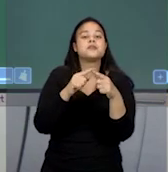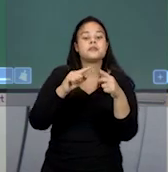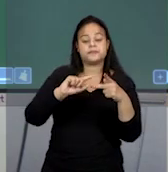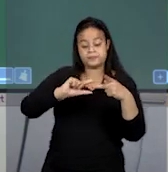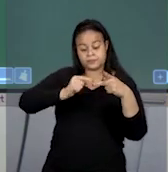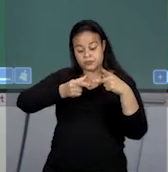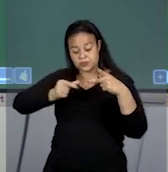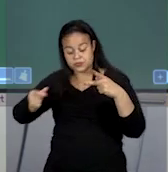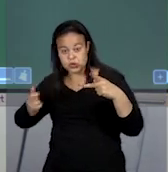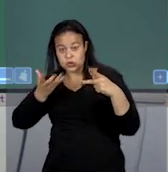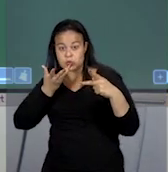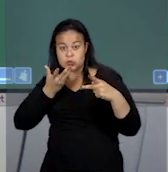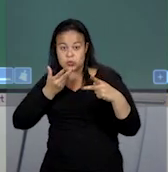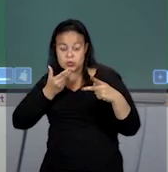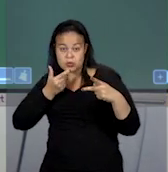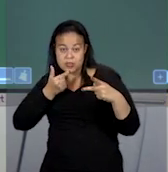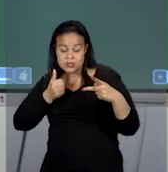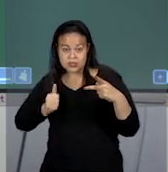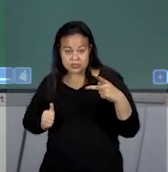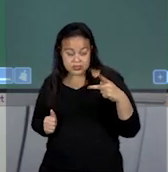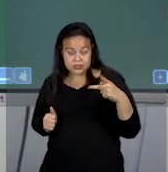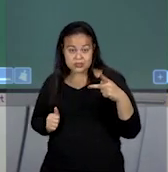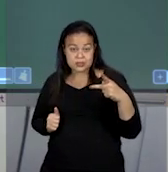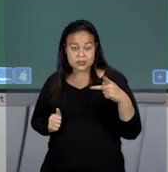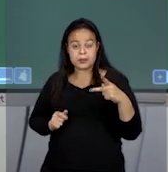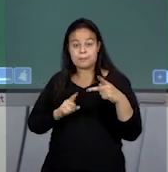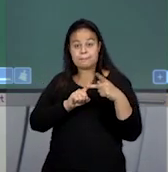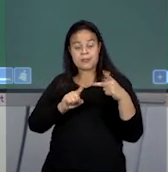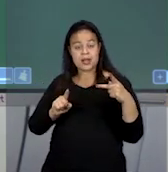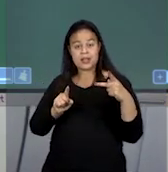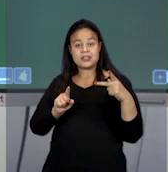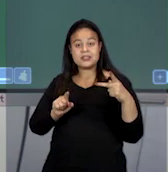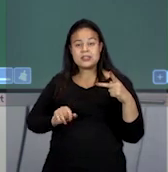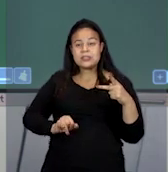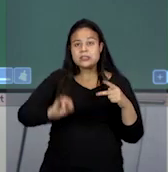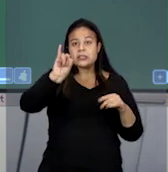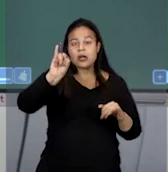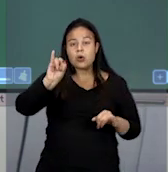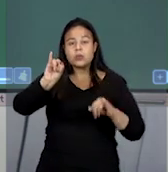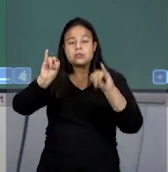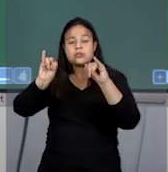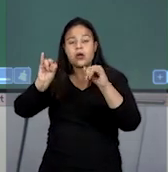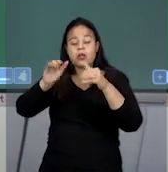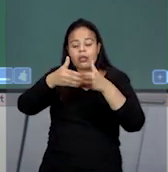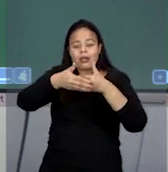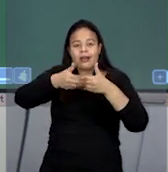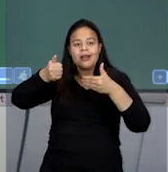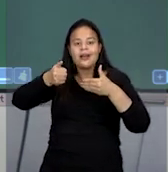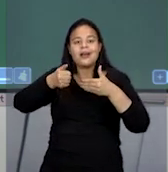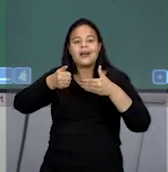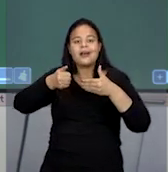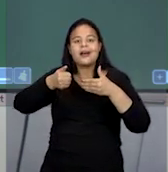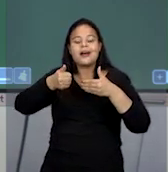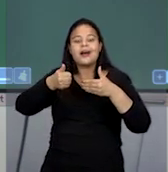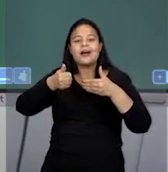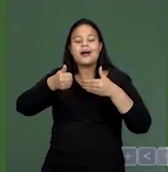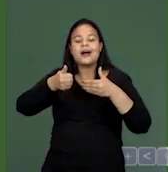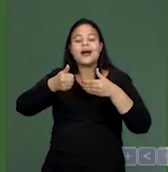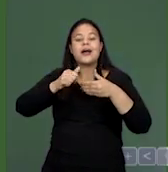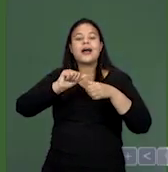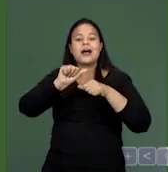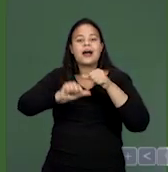para coloração, porém, todos esses genes Izão aqui vão aparecer, então eles vão inibir. Próximo. Mesma coisa,